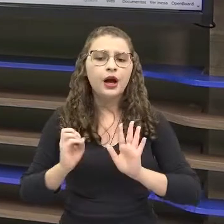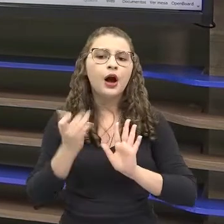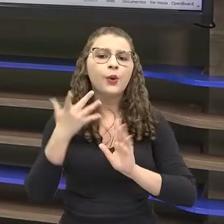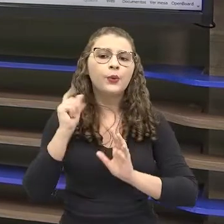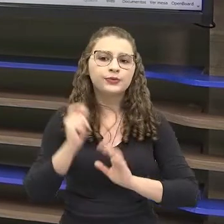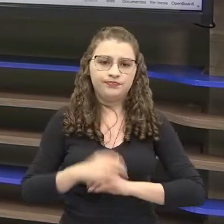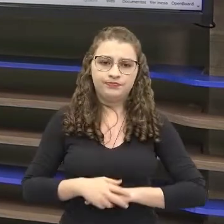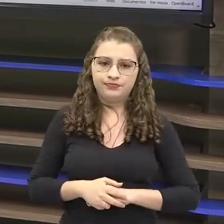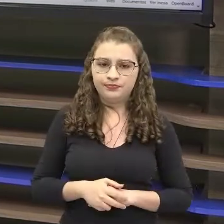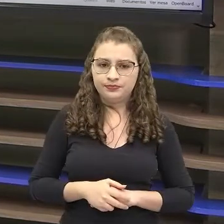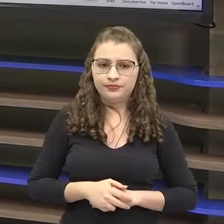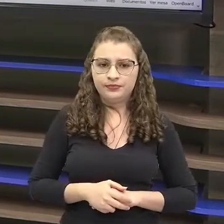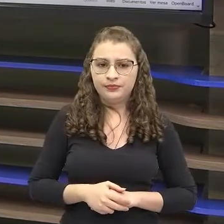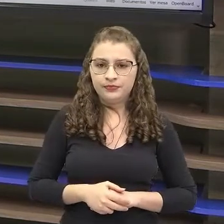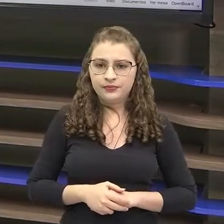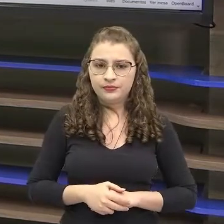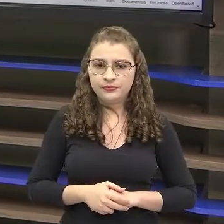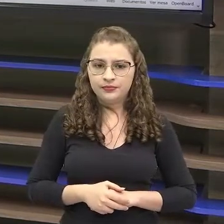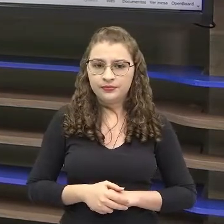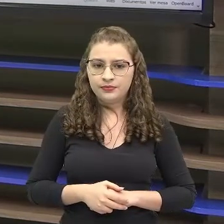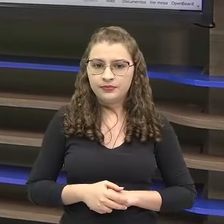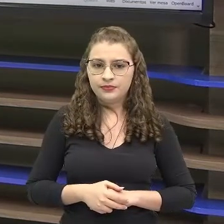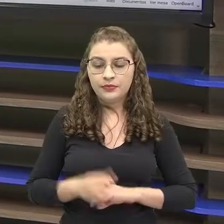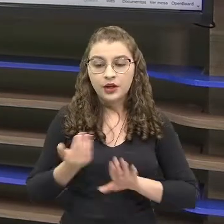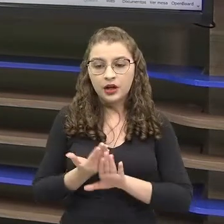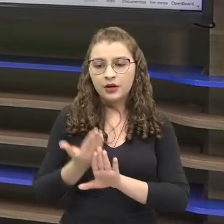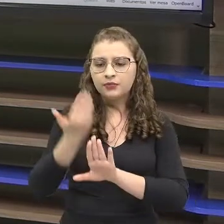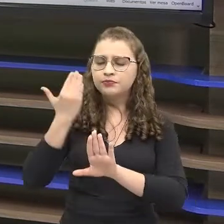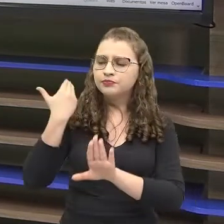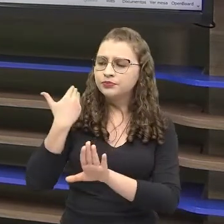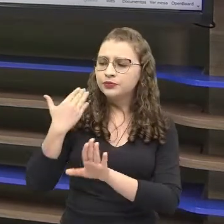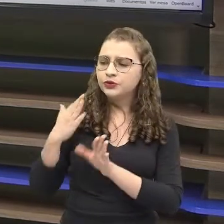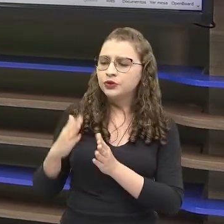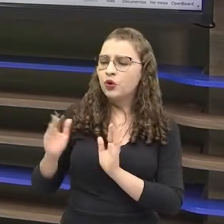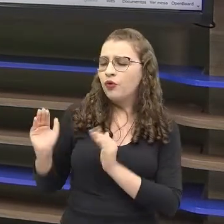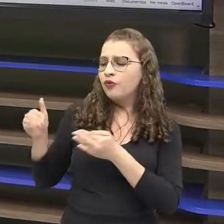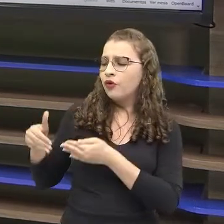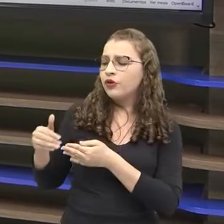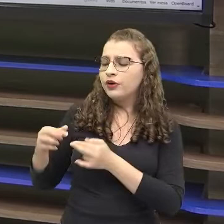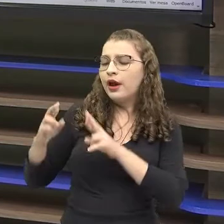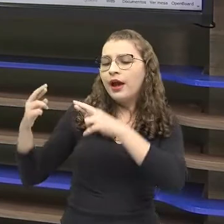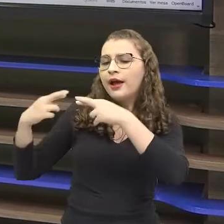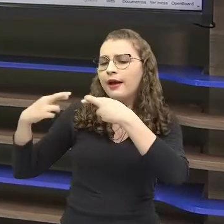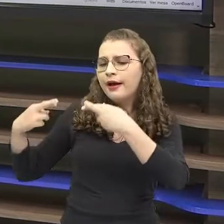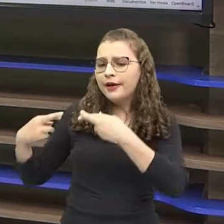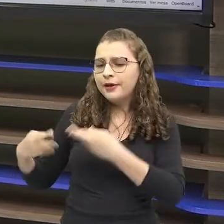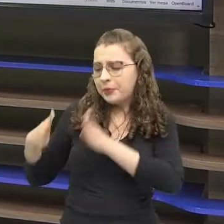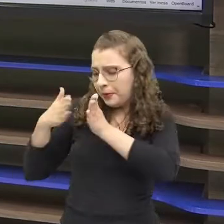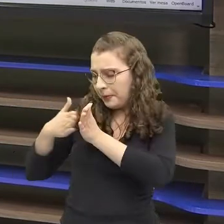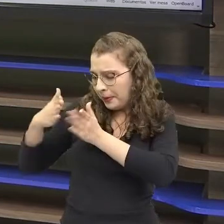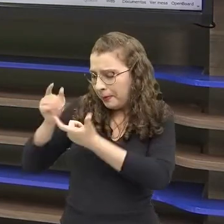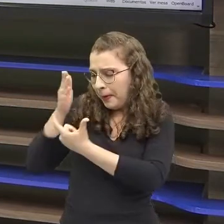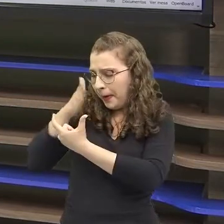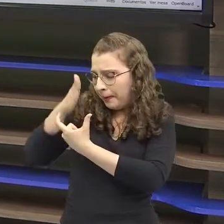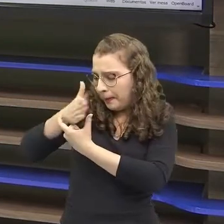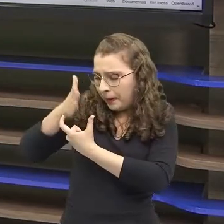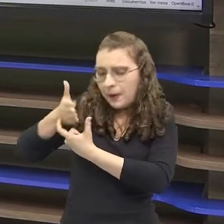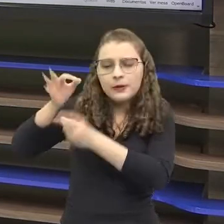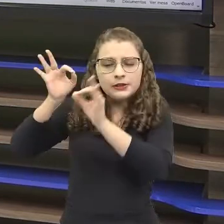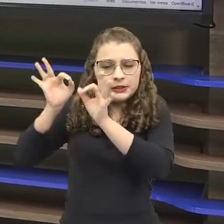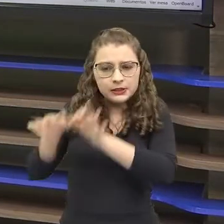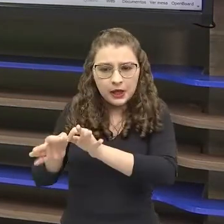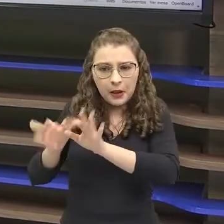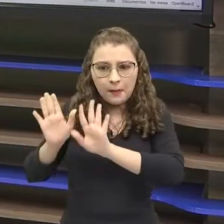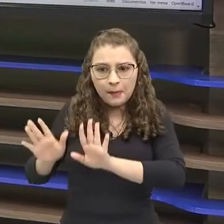Né? Eles eram os poemas anteriores, trabalhavam com rimas, trabalhavam com métricas e tudo mais. E como eles vieram